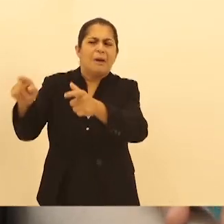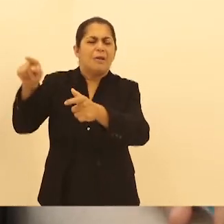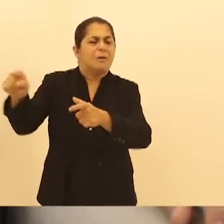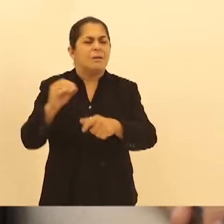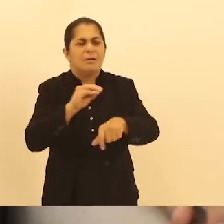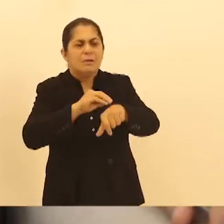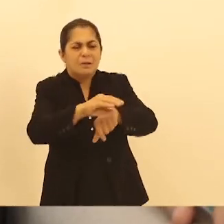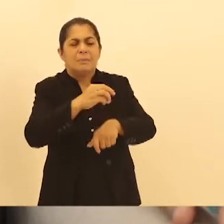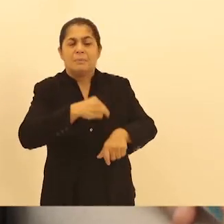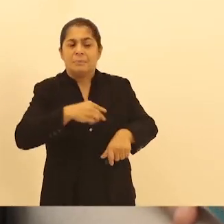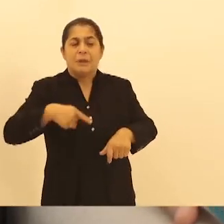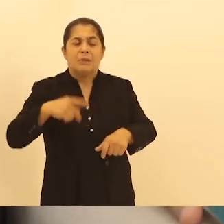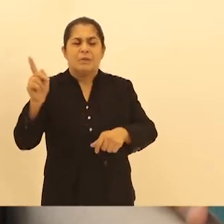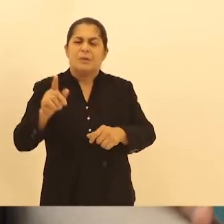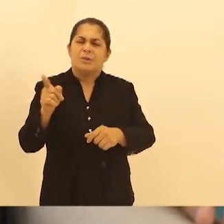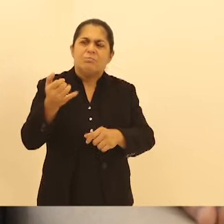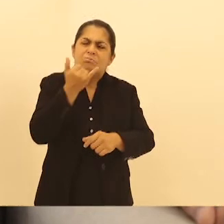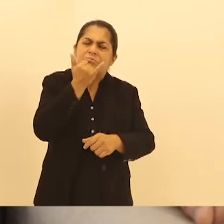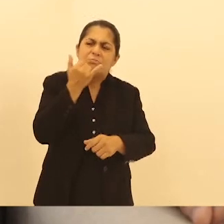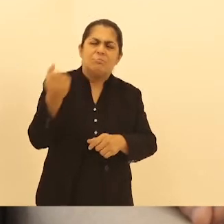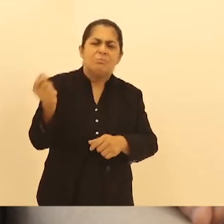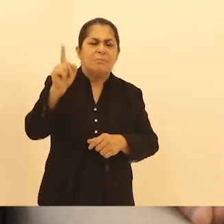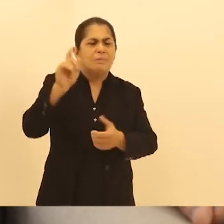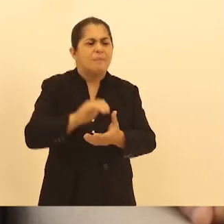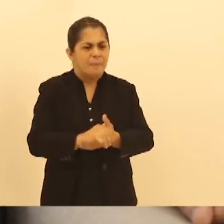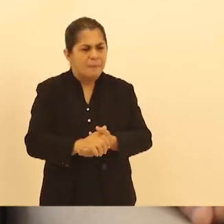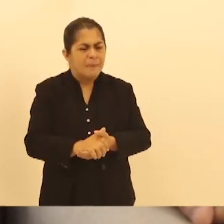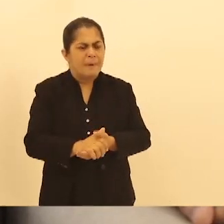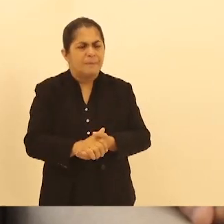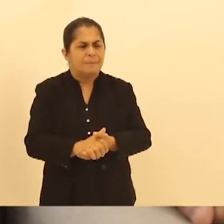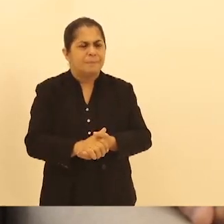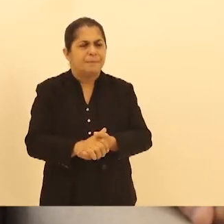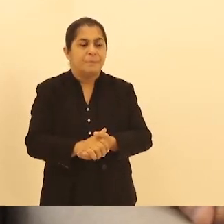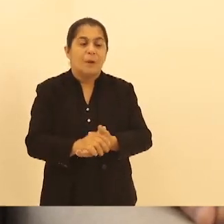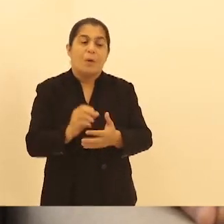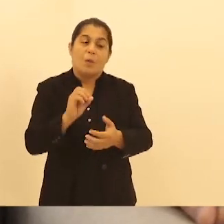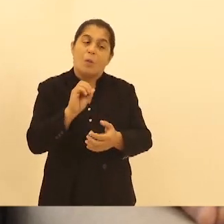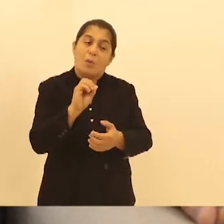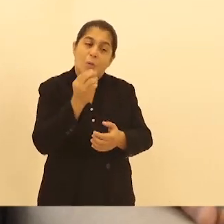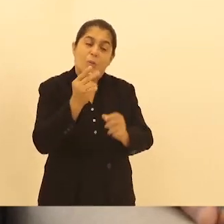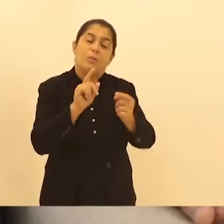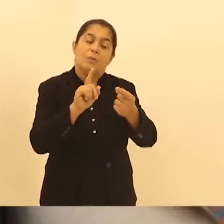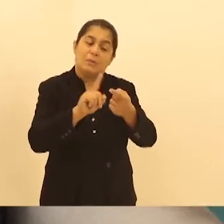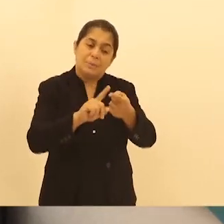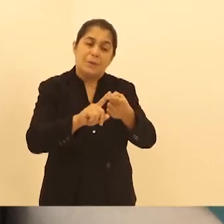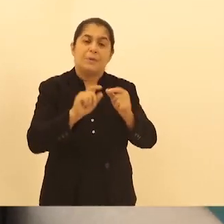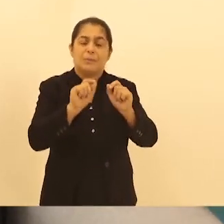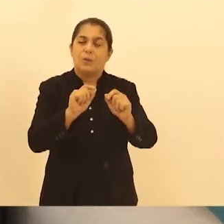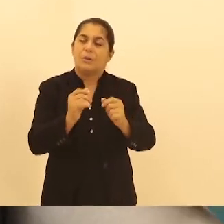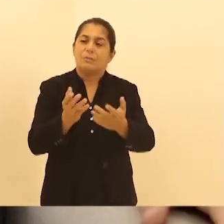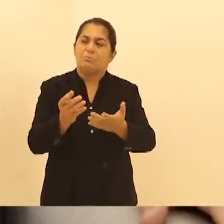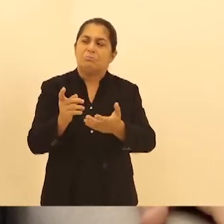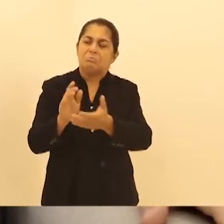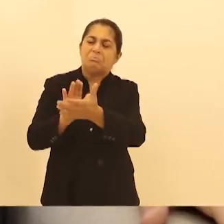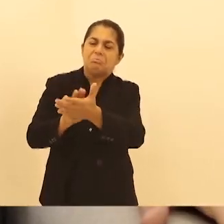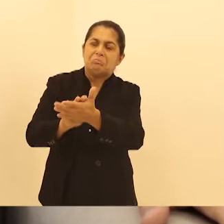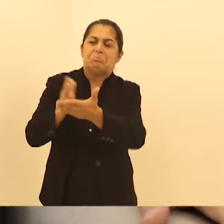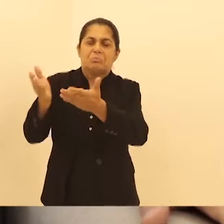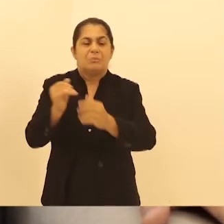uma crítica ou até mesmo um elogio que a cidadania